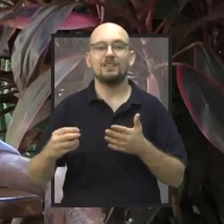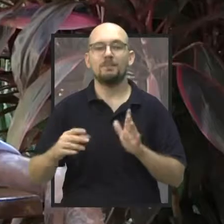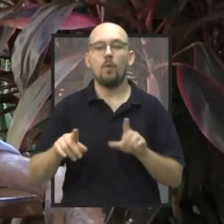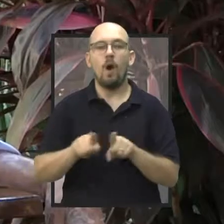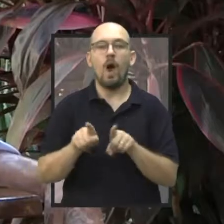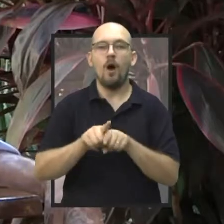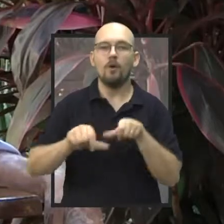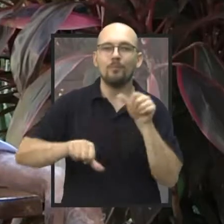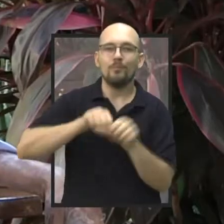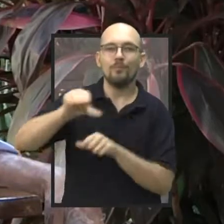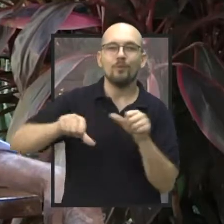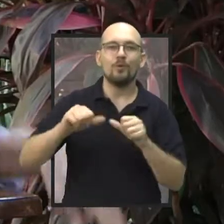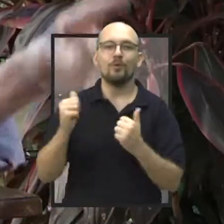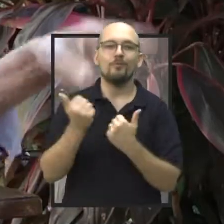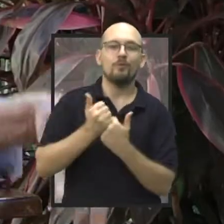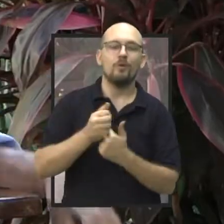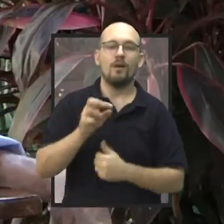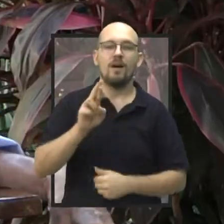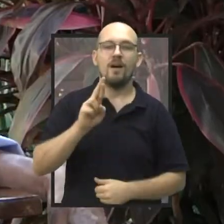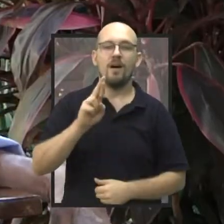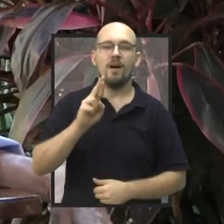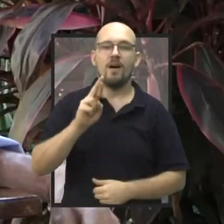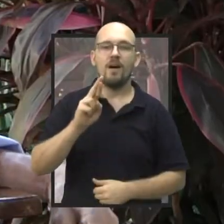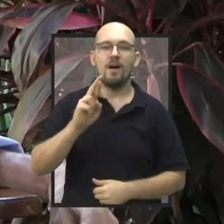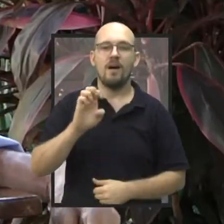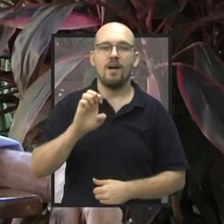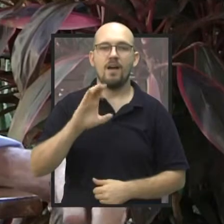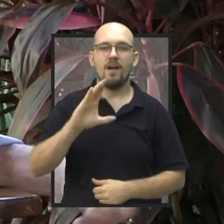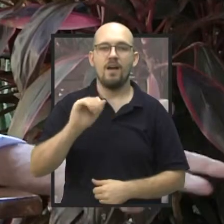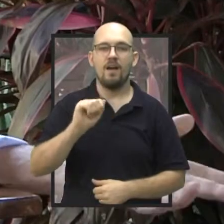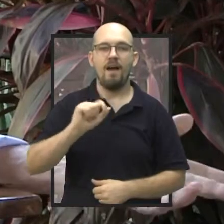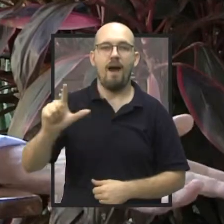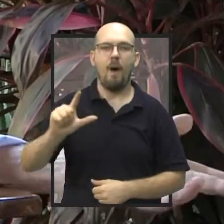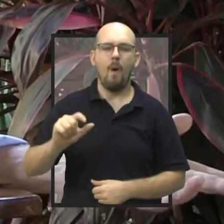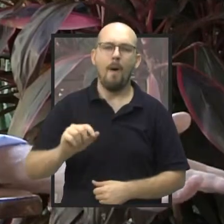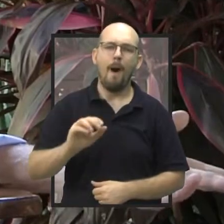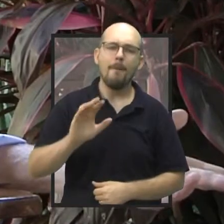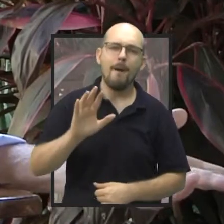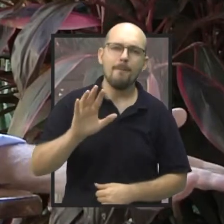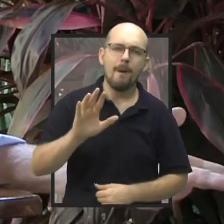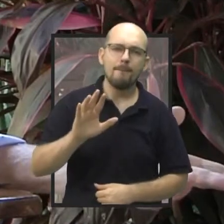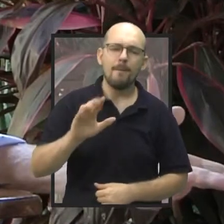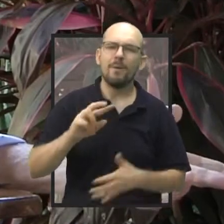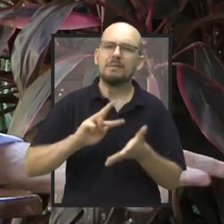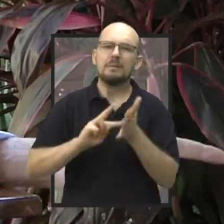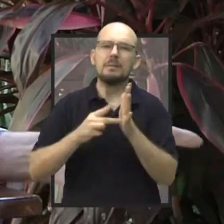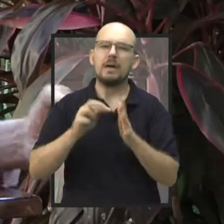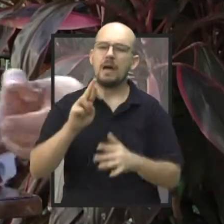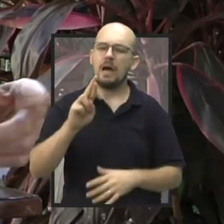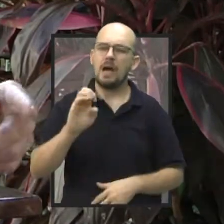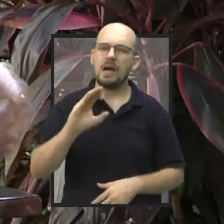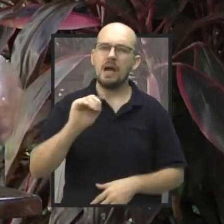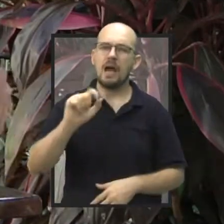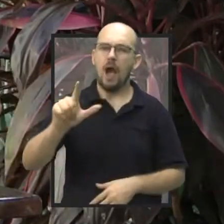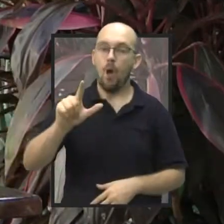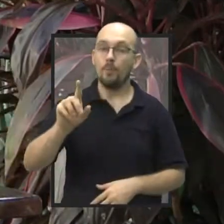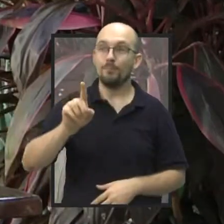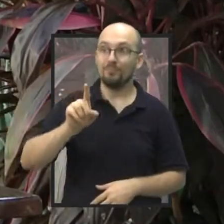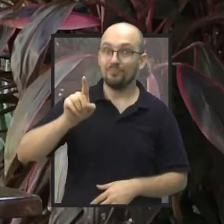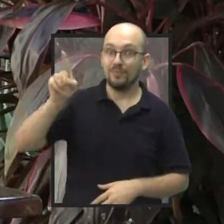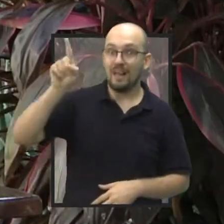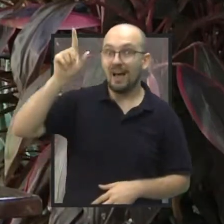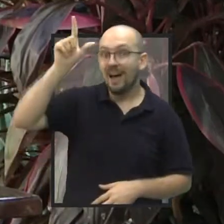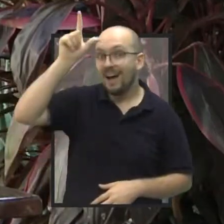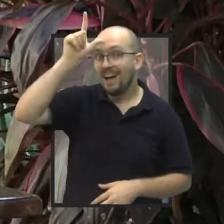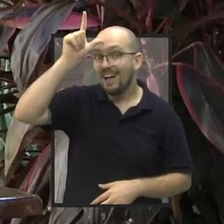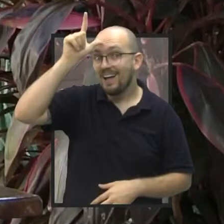no Brasil o RECAL. Ora, vamos dizer assim, mas onde que existe esse RECAL? Lá na Alemanha,